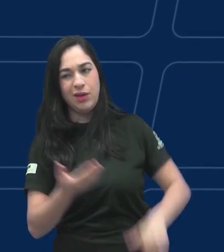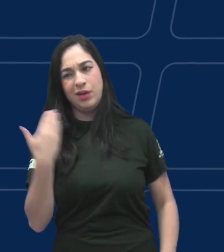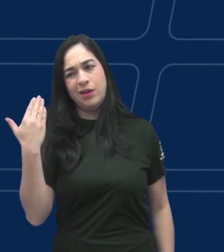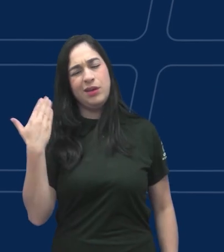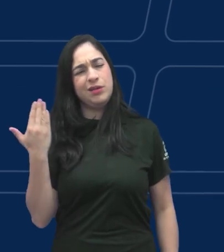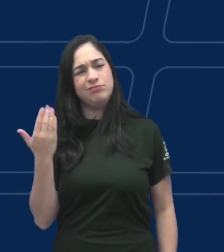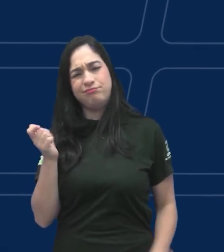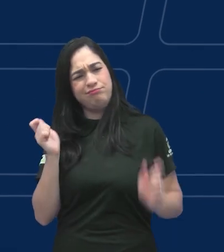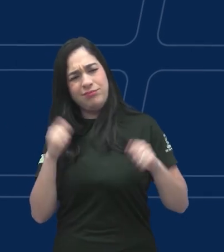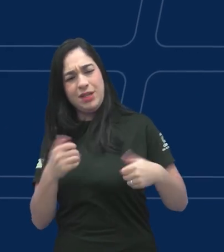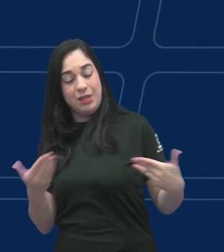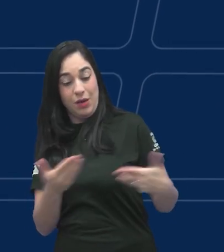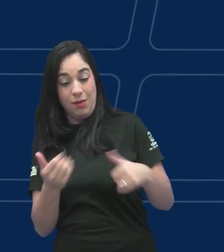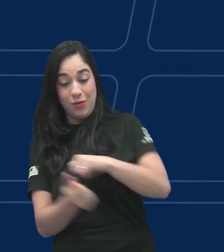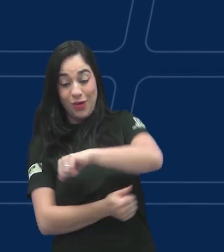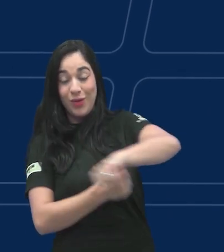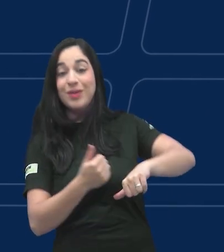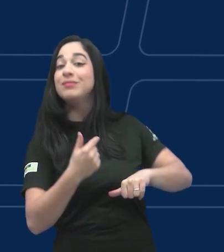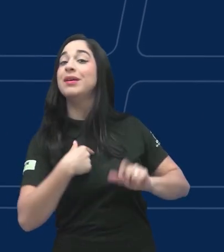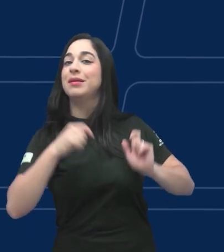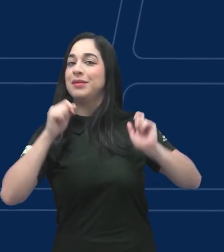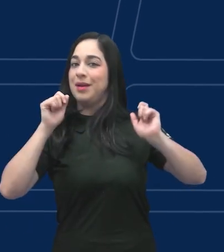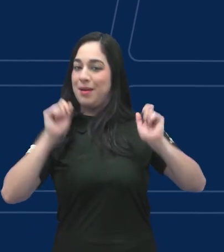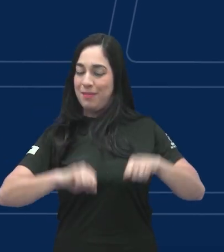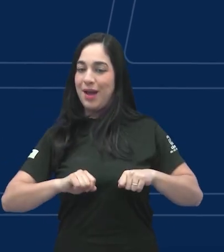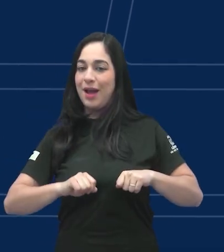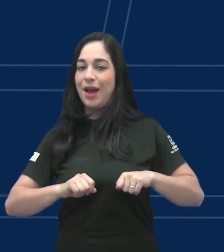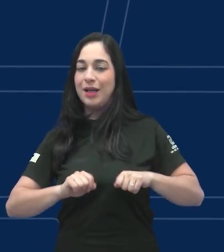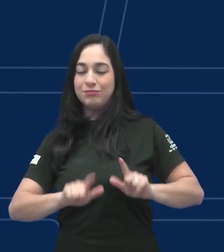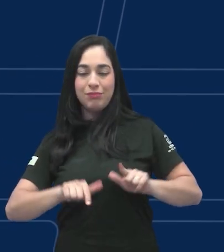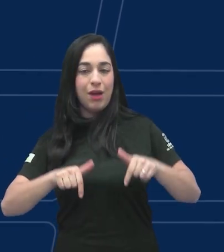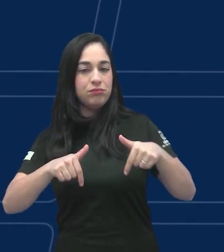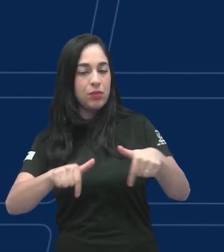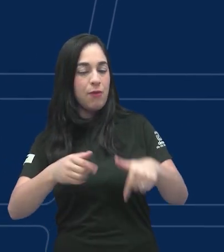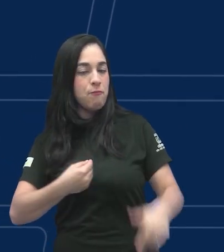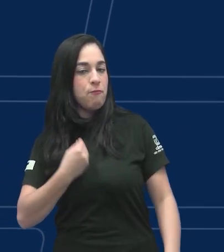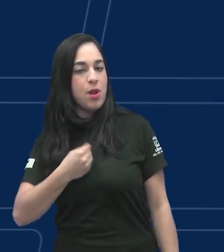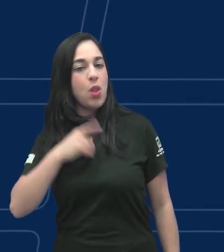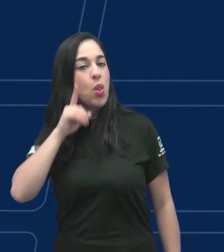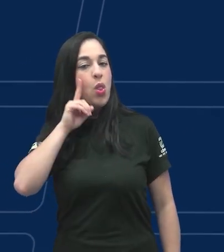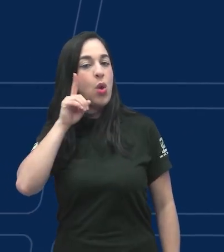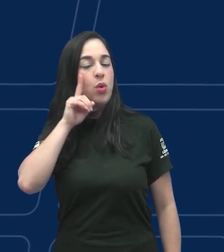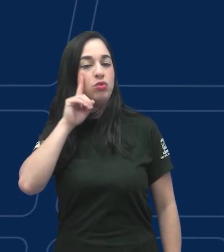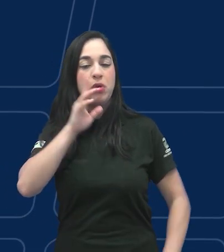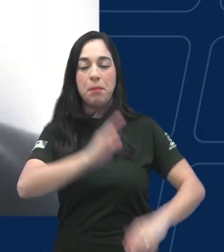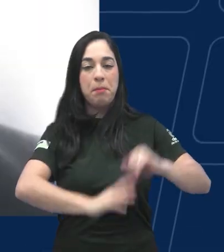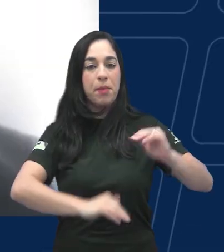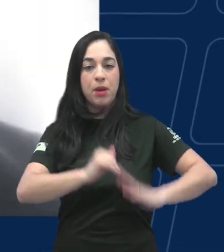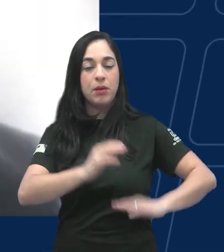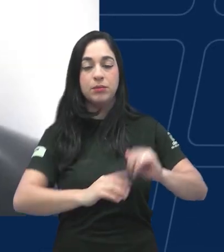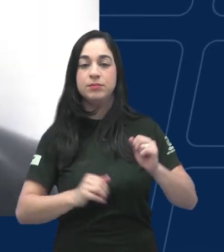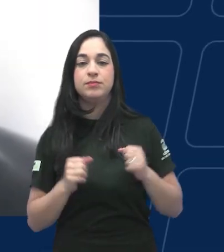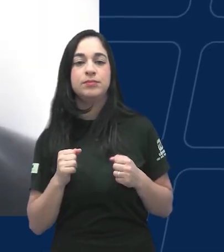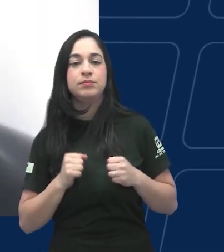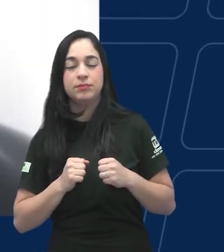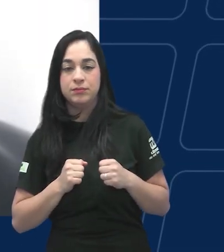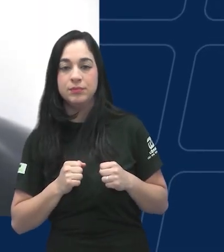era limitação deu lugar à possibilidade de retomar atividades do dia a dia.